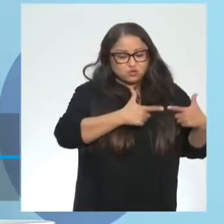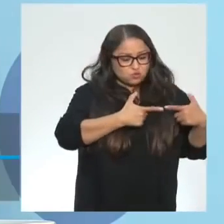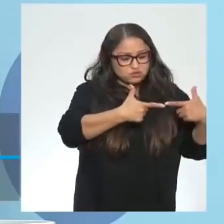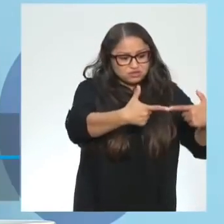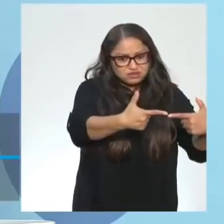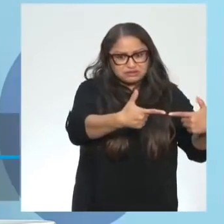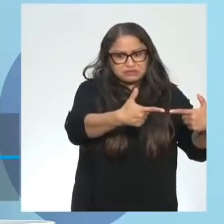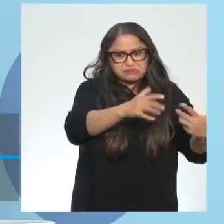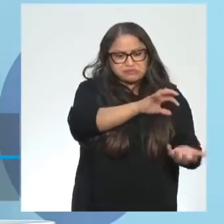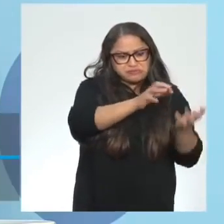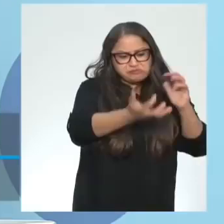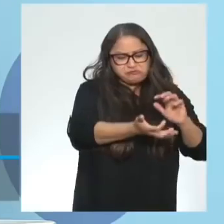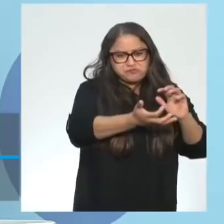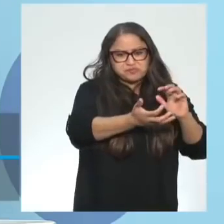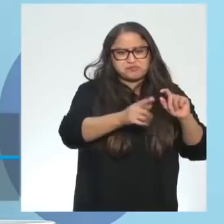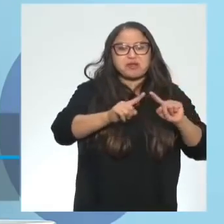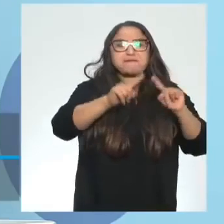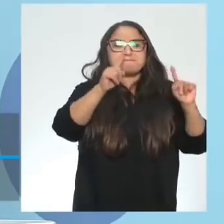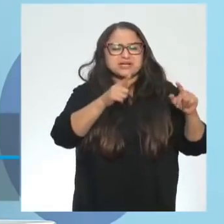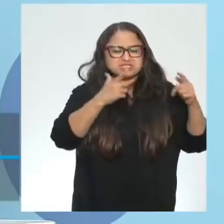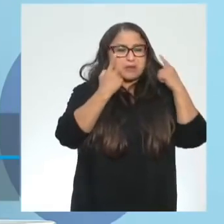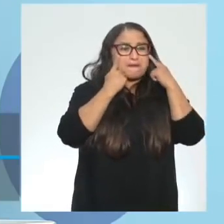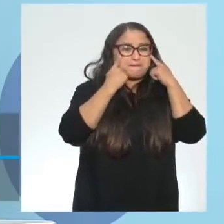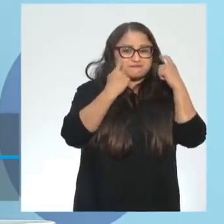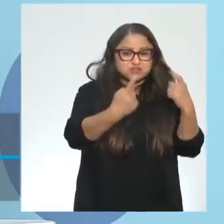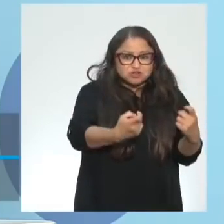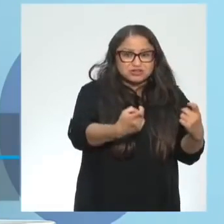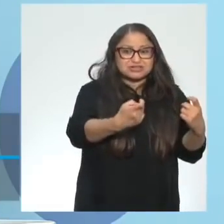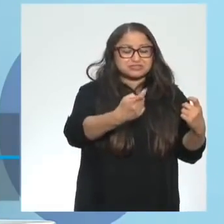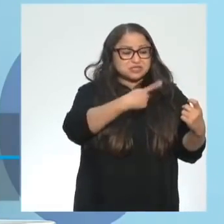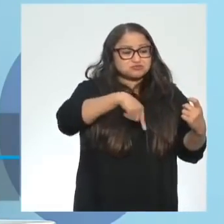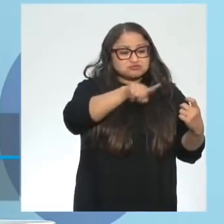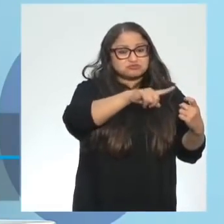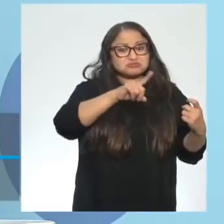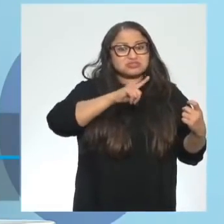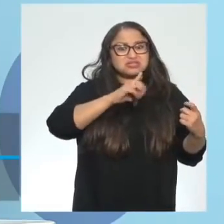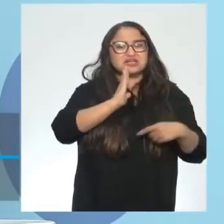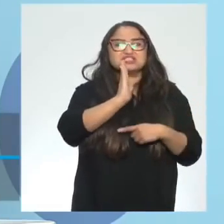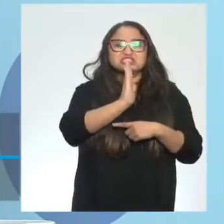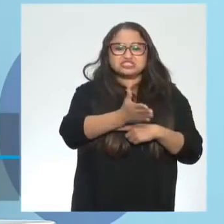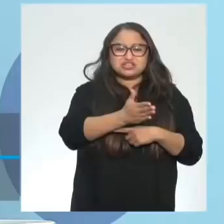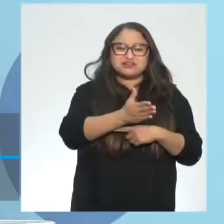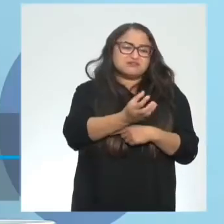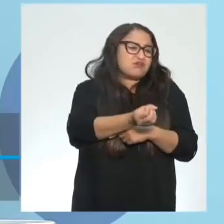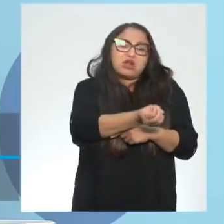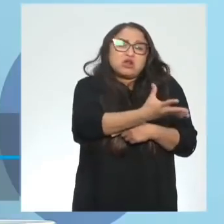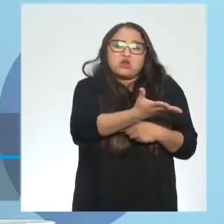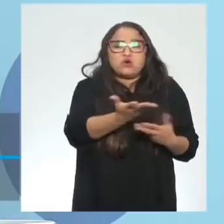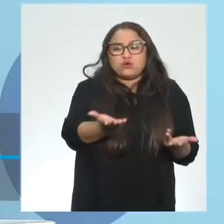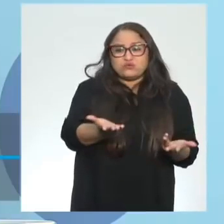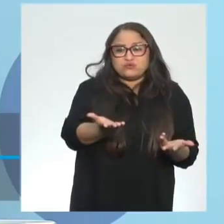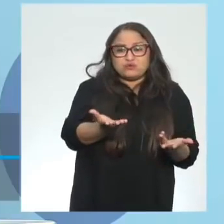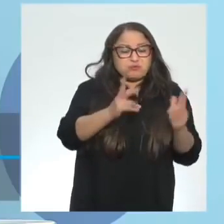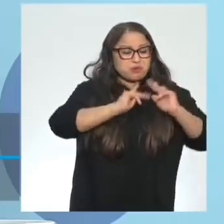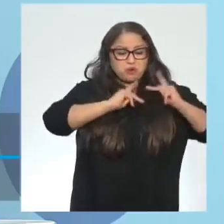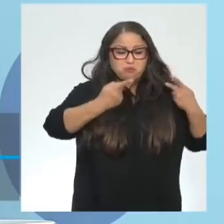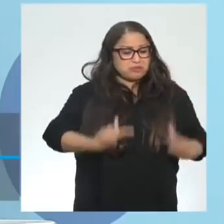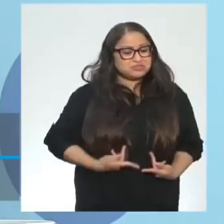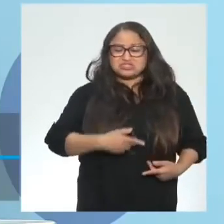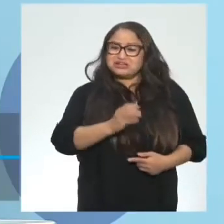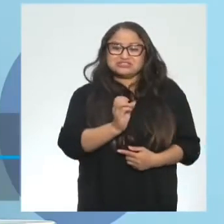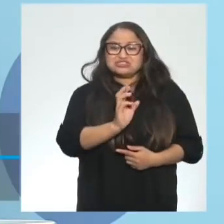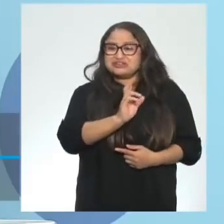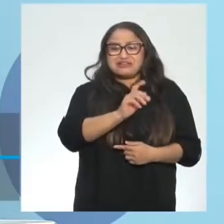Guerra Mundial, por mais violenta que seja, e foi a mais violenta de todas, ela já não era uma novidade para a humanidade, né? Então,